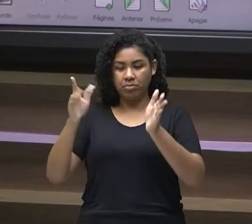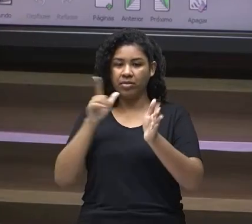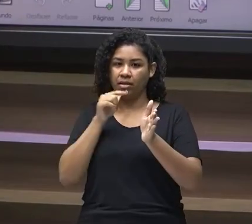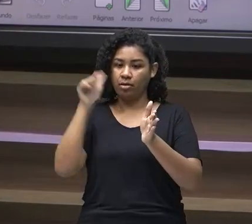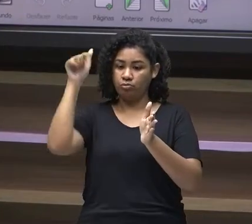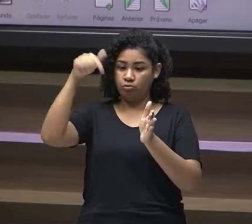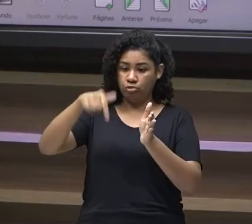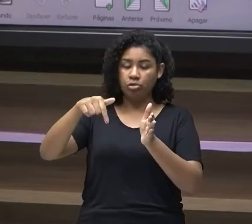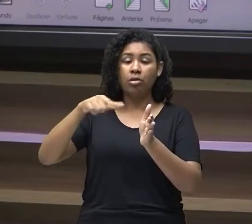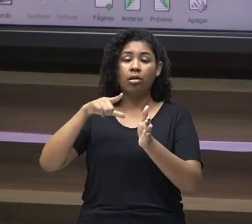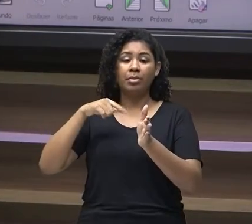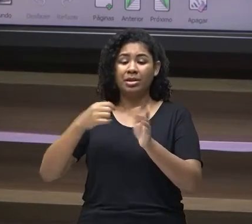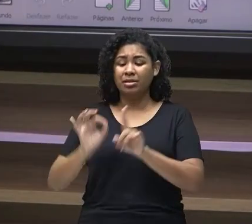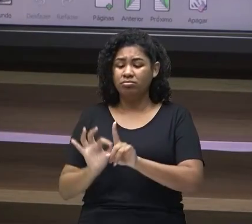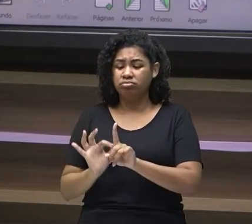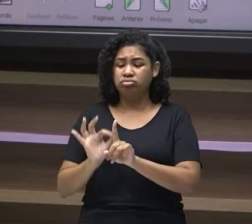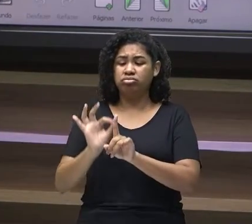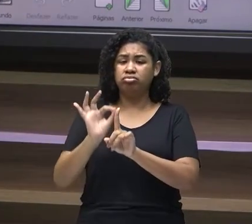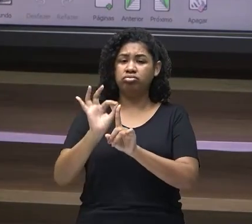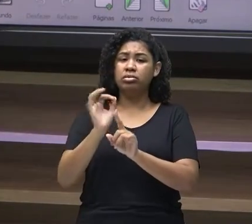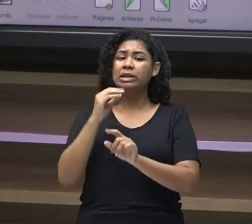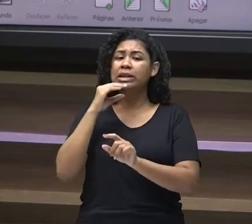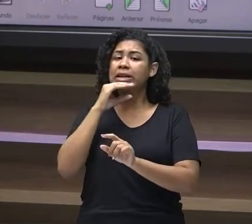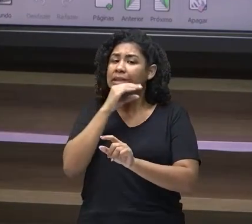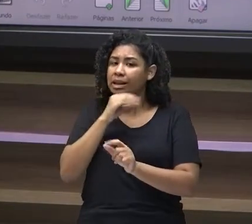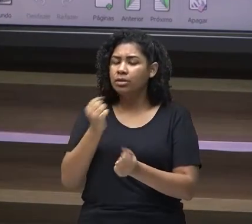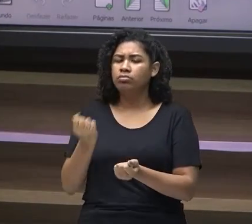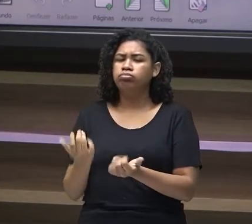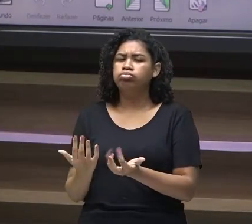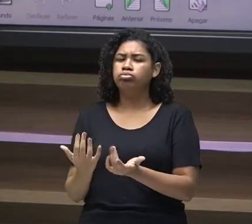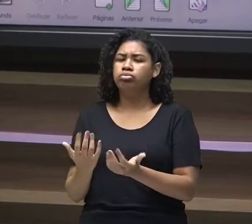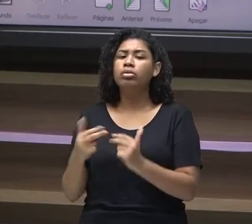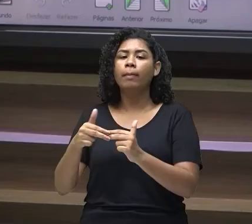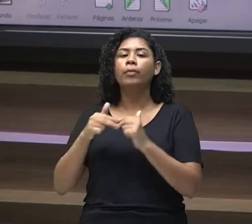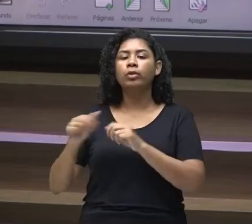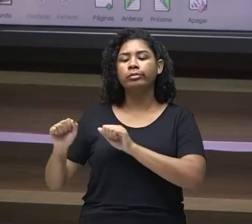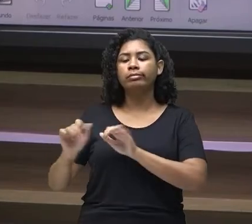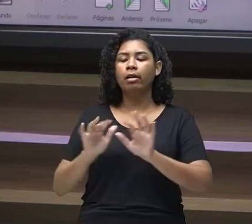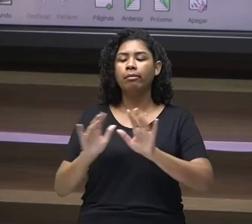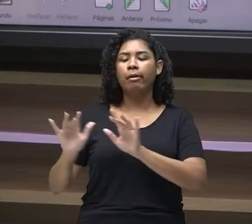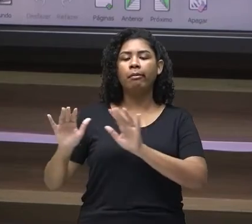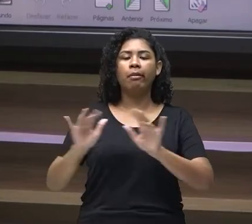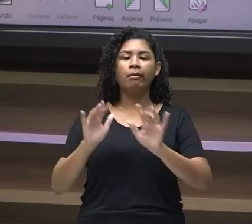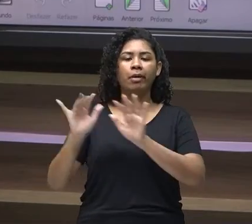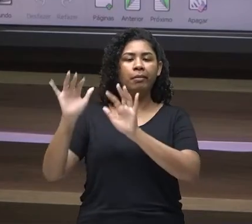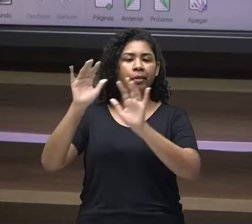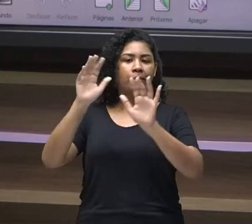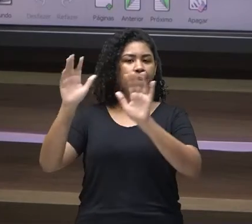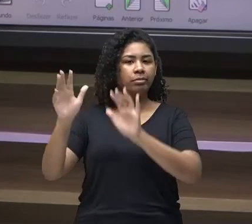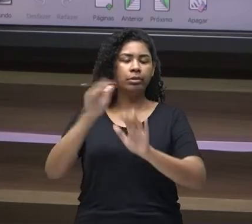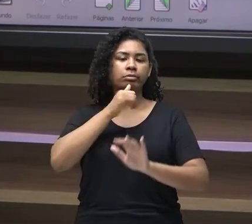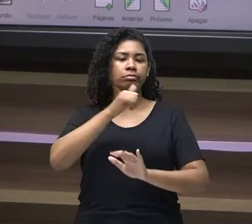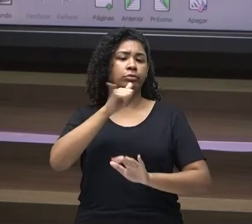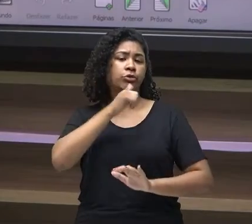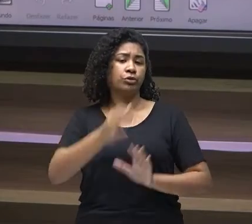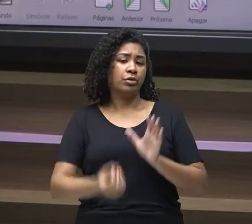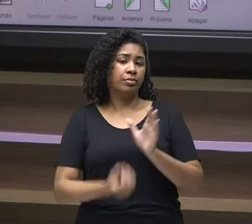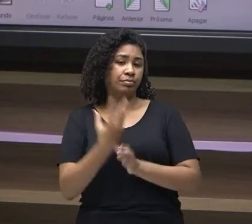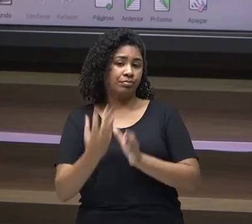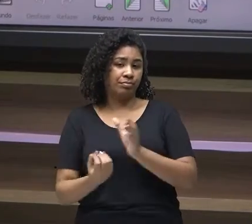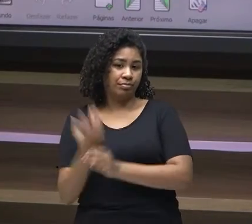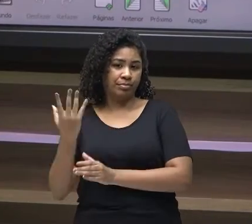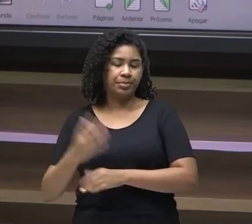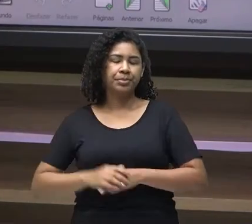para que ocorra a transformação em vapor. E aí esse processo acontece para a geração de energia. E aí é claro, né,